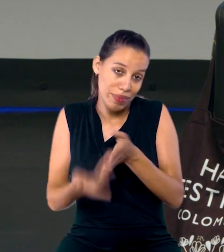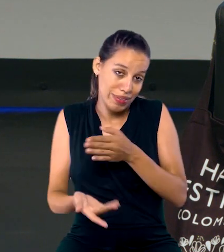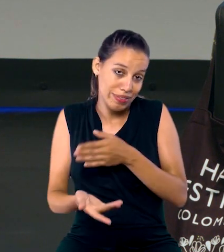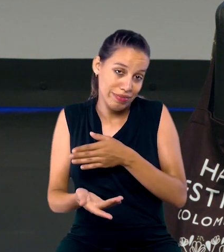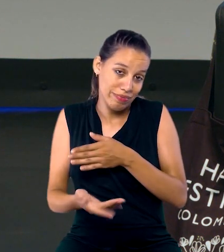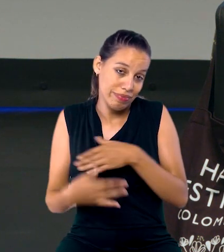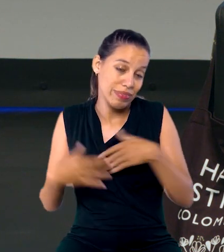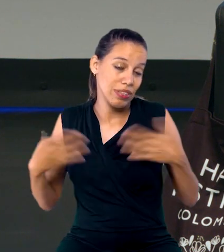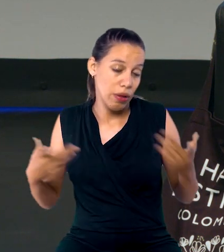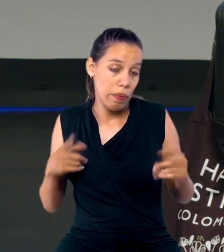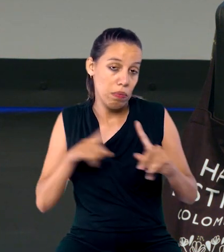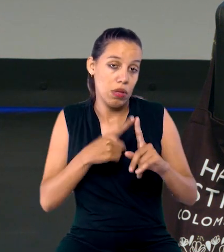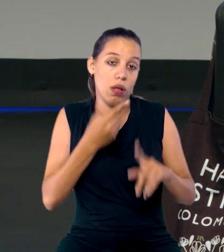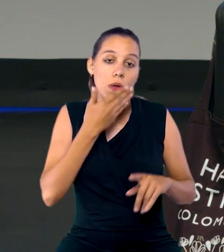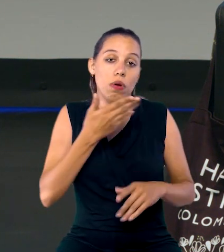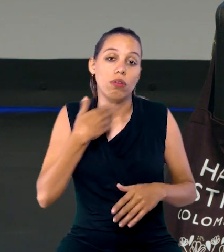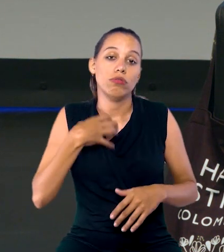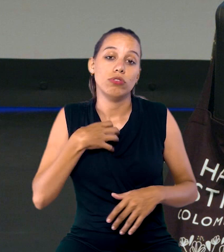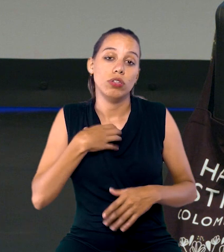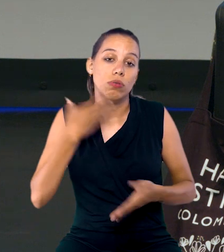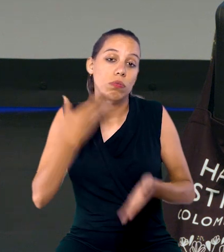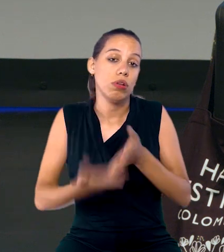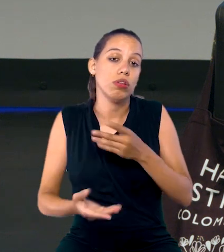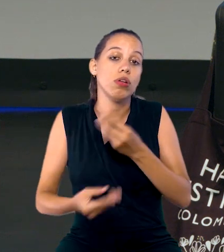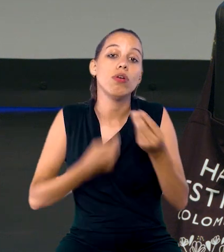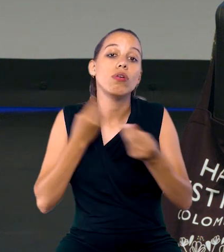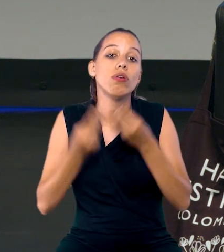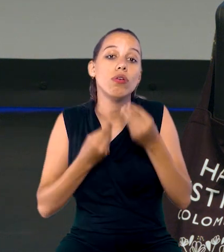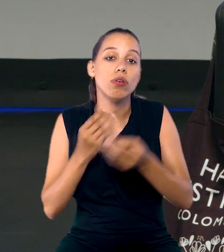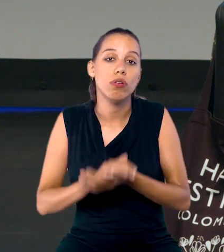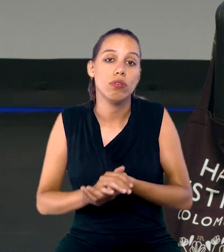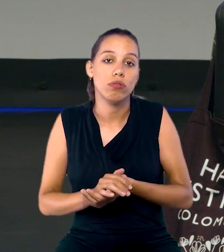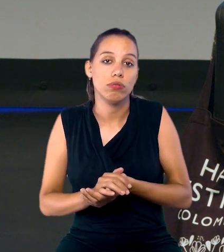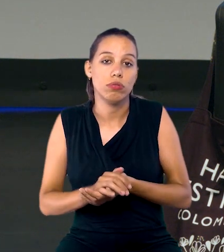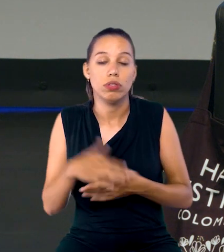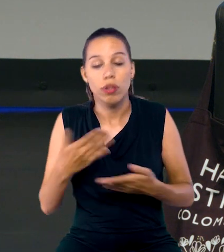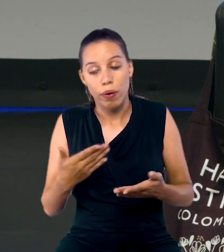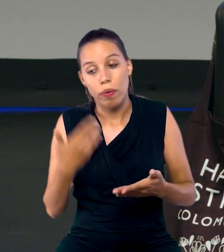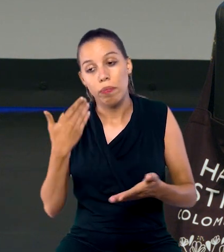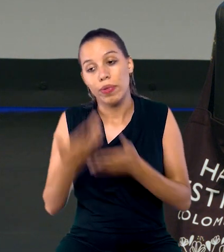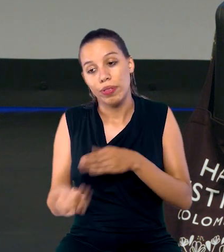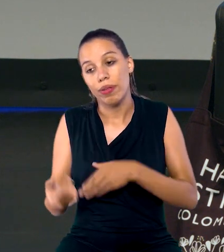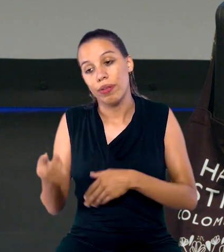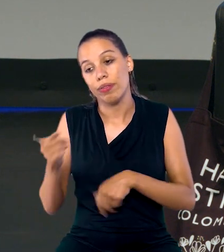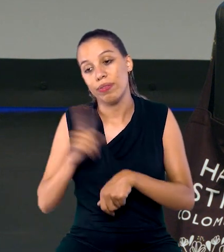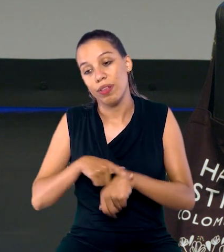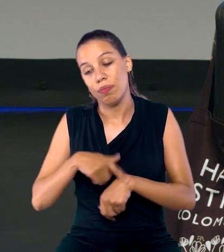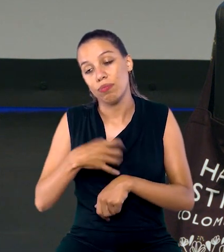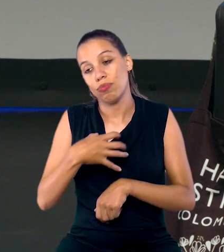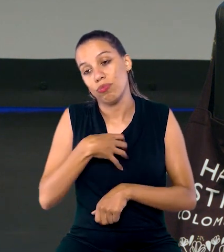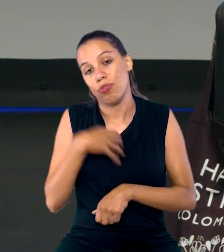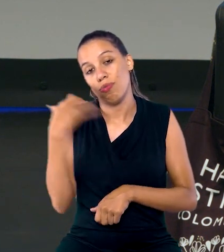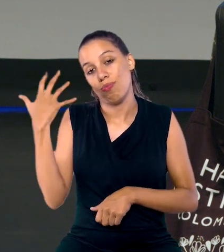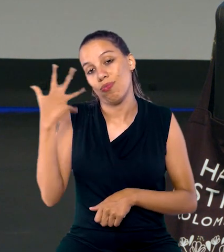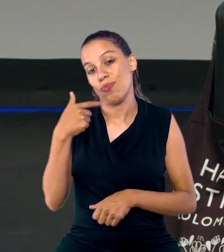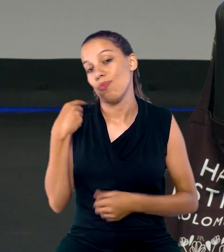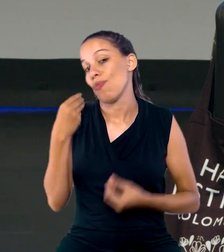né? E eu acho que um pouco o nosso convite aqui é que a gente possa perder tempo bonito, então, já que vai perder, né?